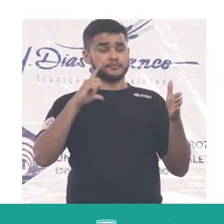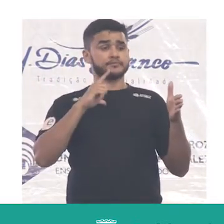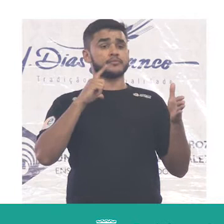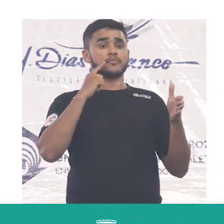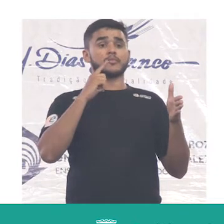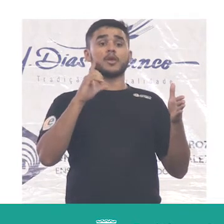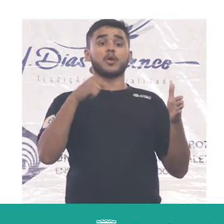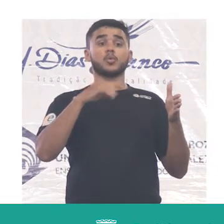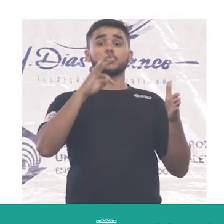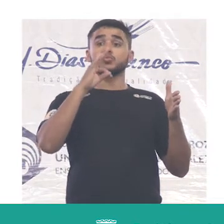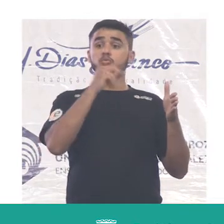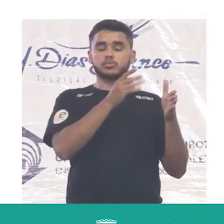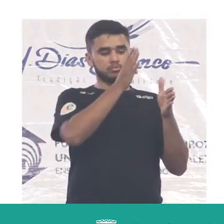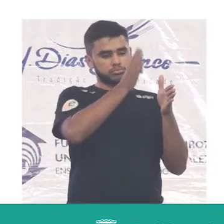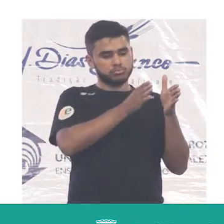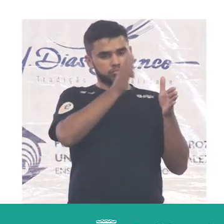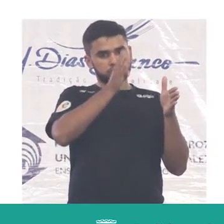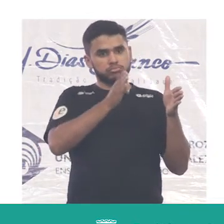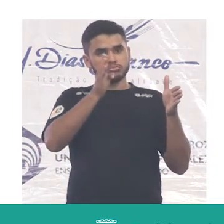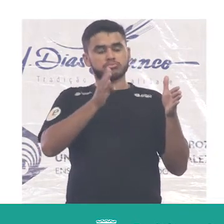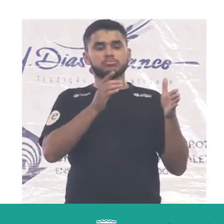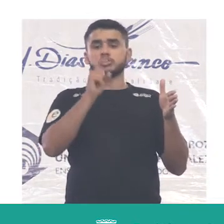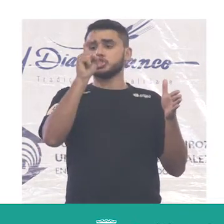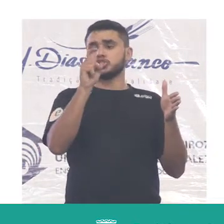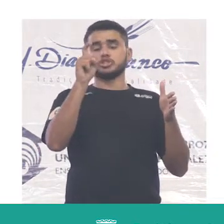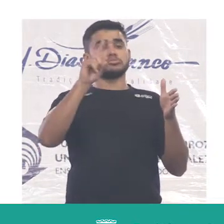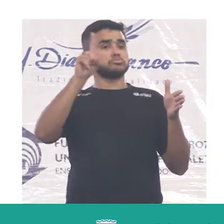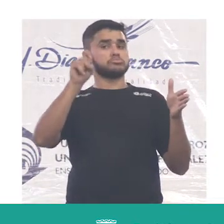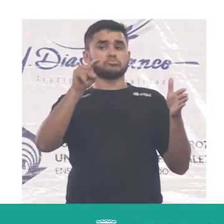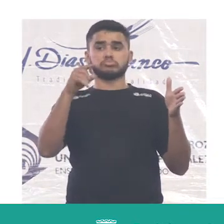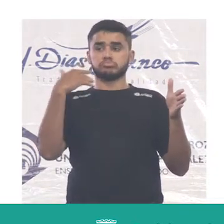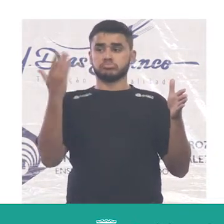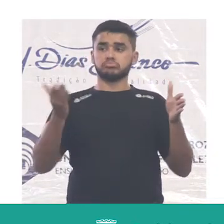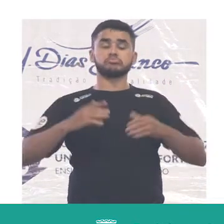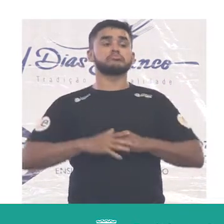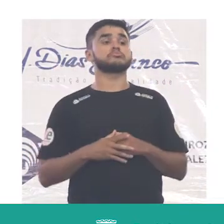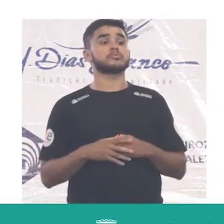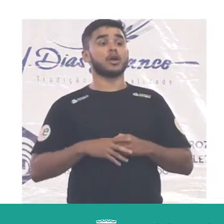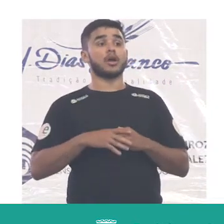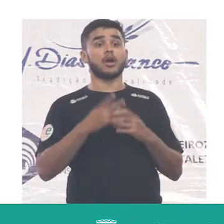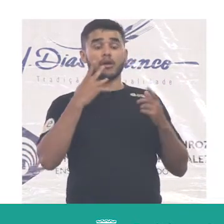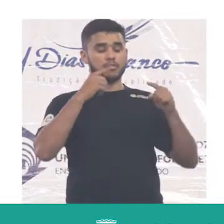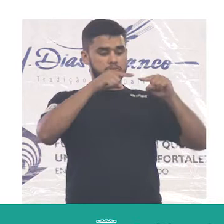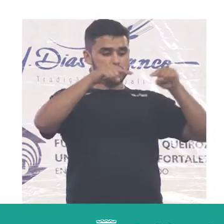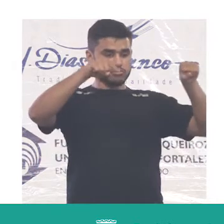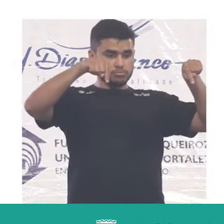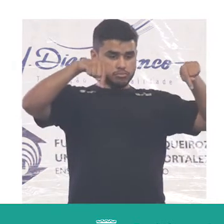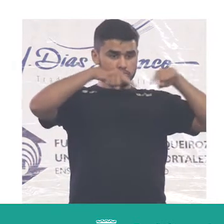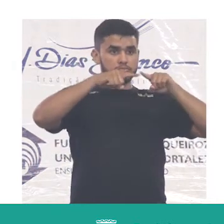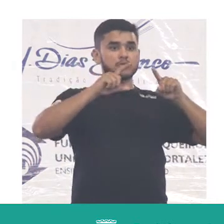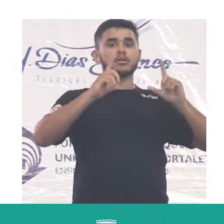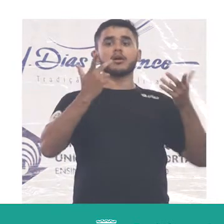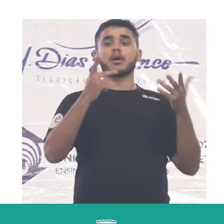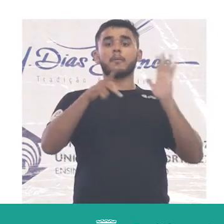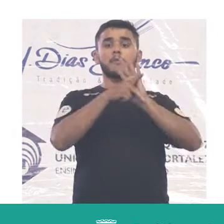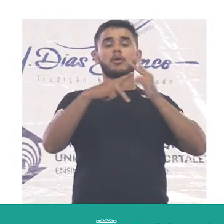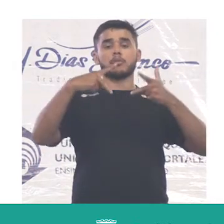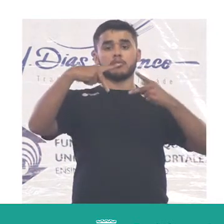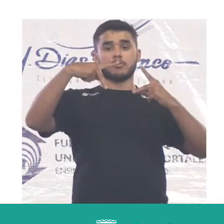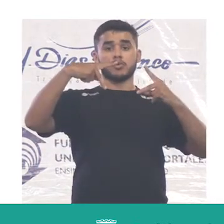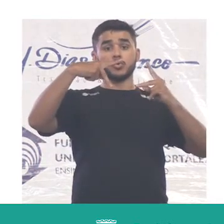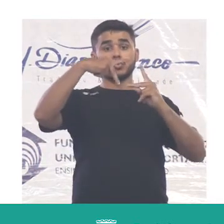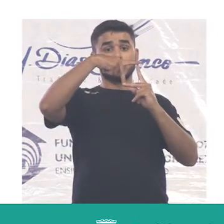cada canto eu vou cortar um quadrado de X decímetros. Depois que eu corto um quadrado em cada canto, eu vou dobrando a